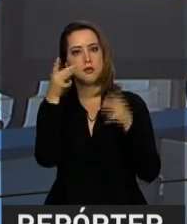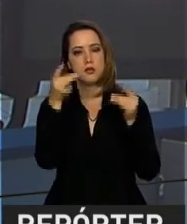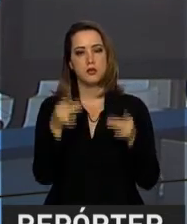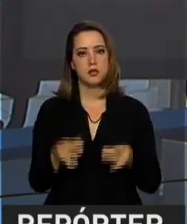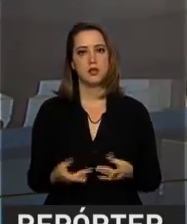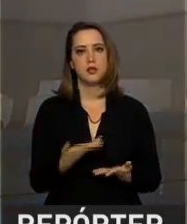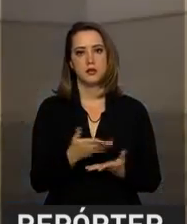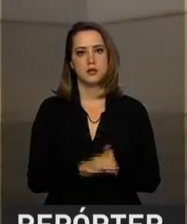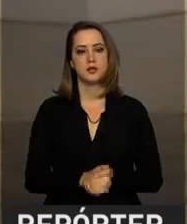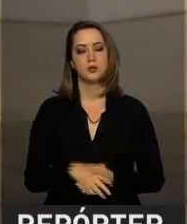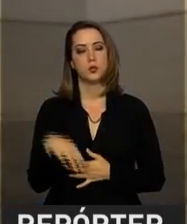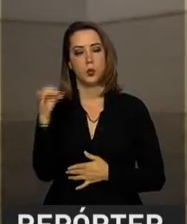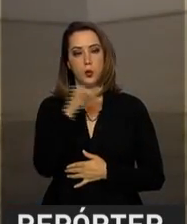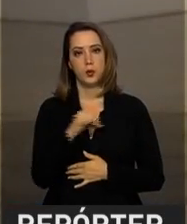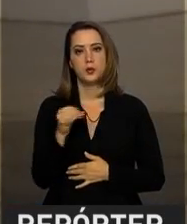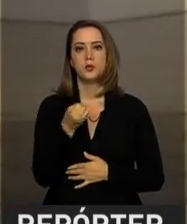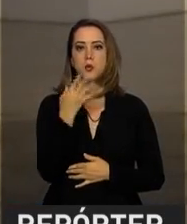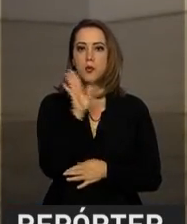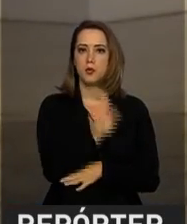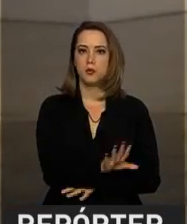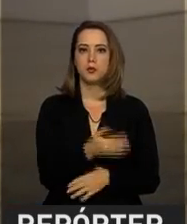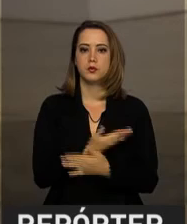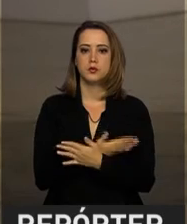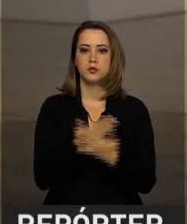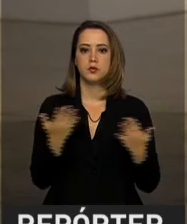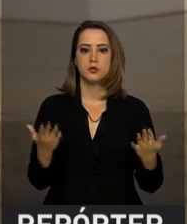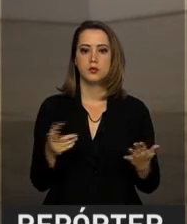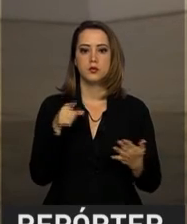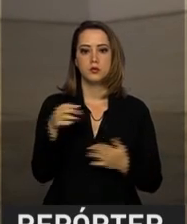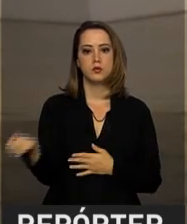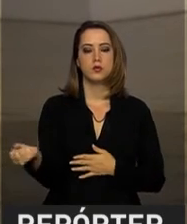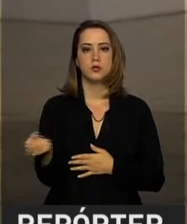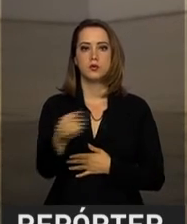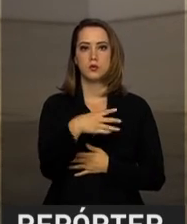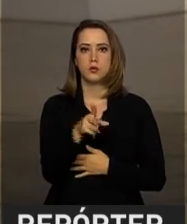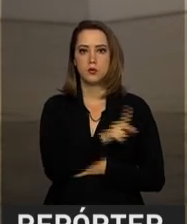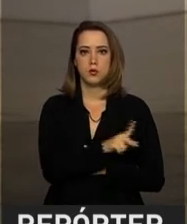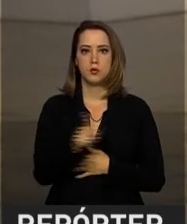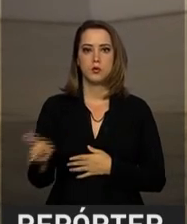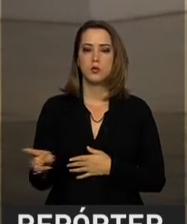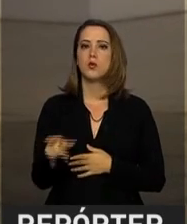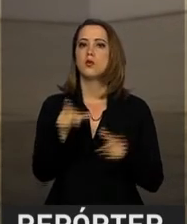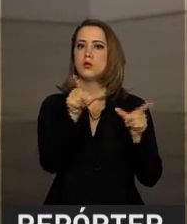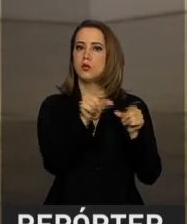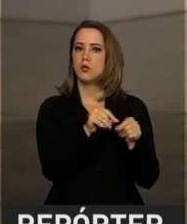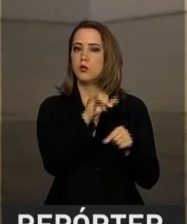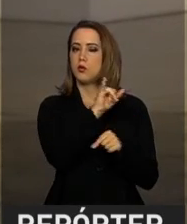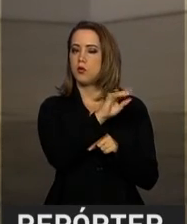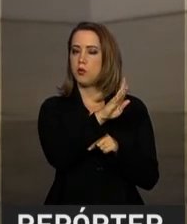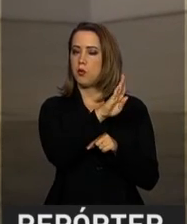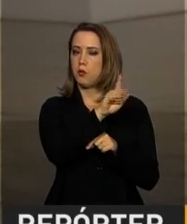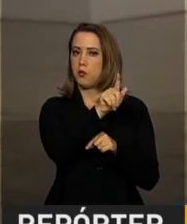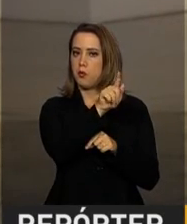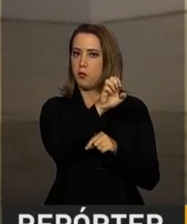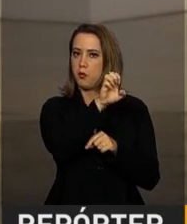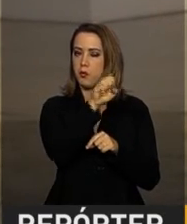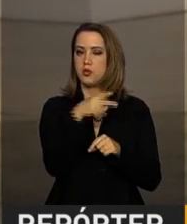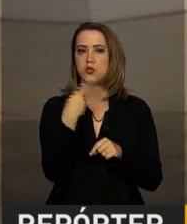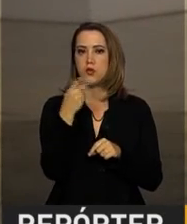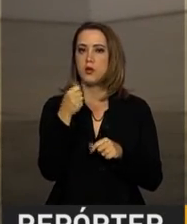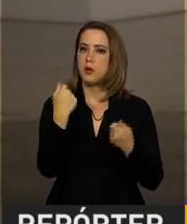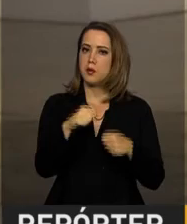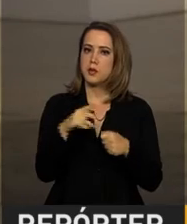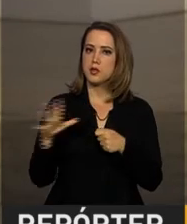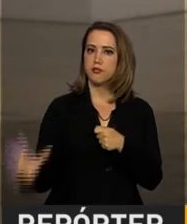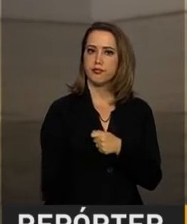Luana. Olá, Leandro. Boa tarde a todos. O novo presidente do IBGE afirmou que é preciso fazer um tríplice resgate da